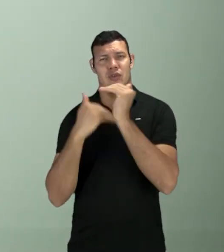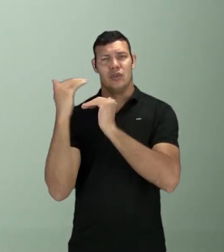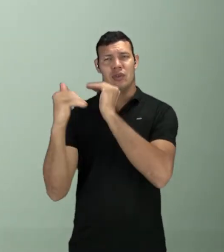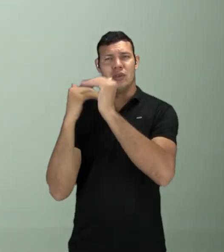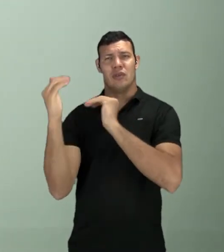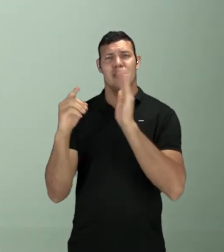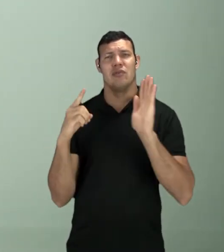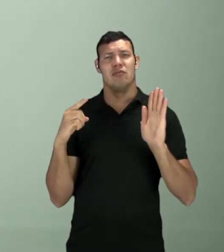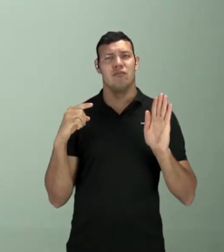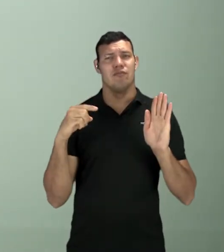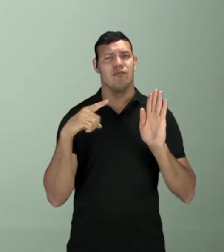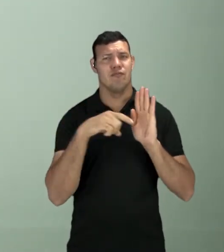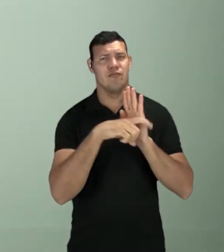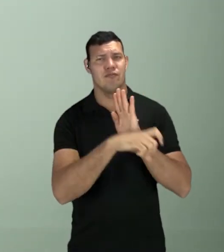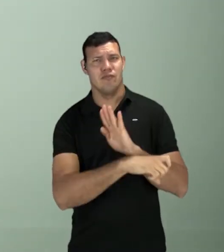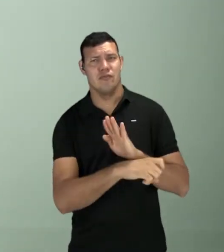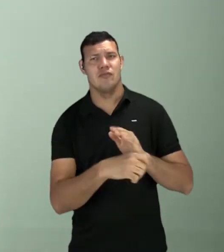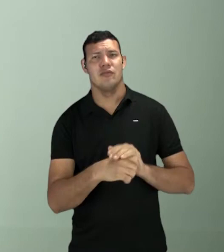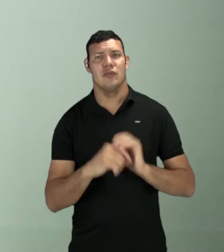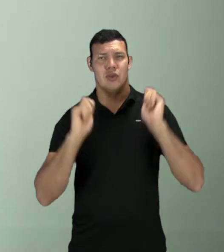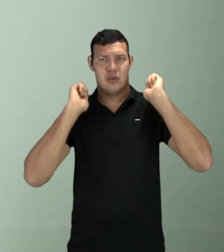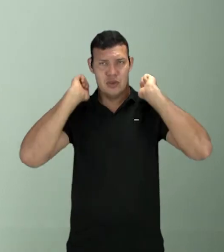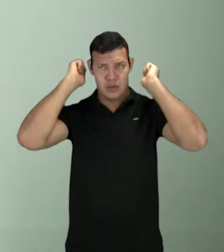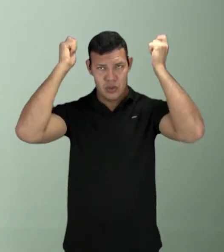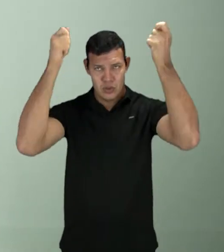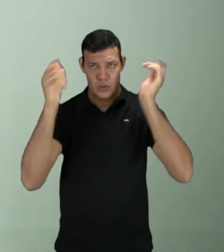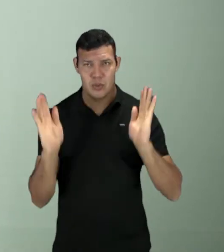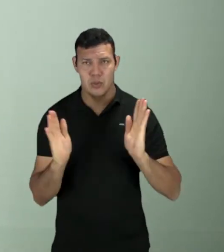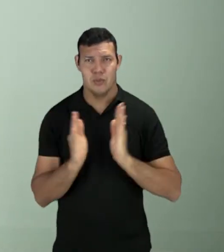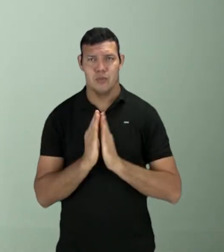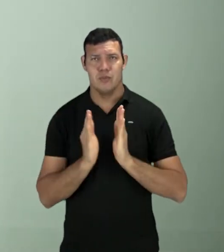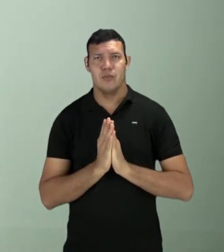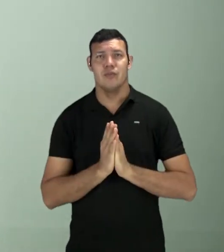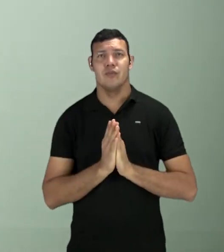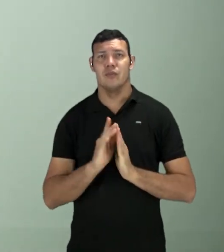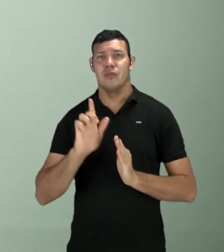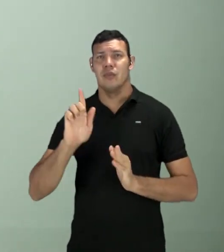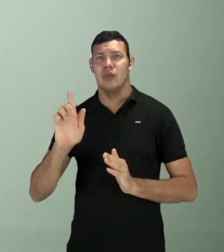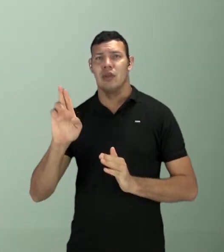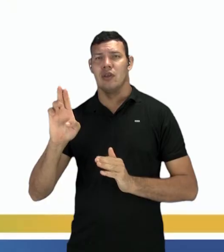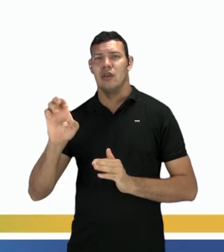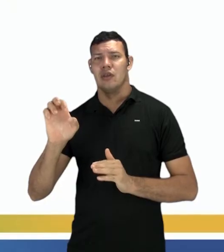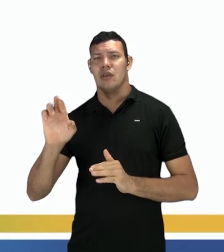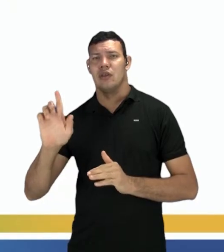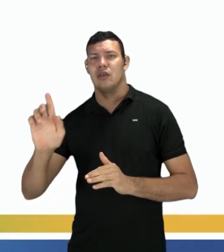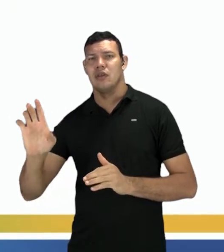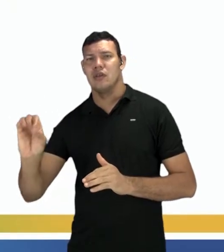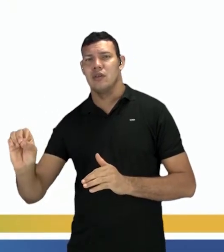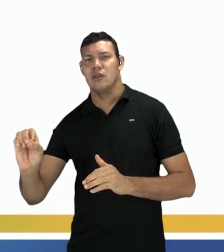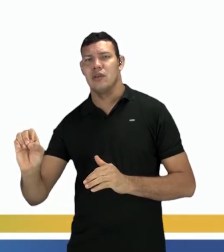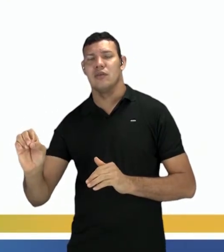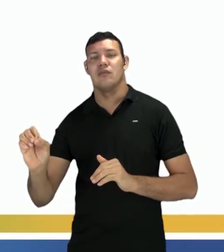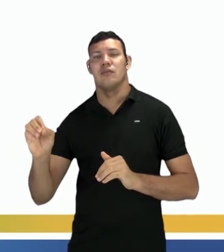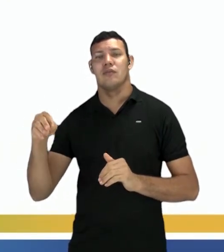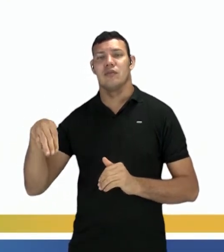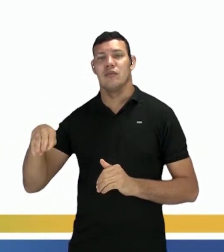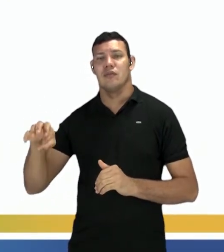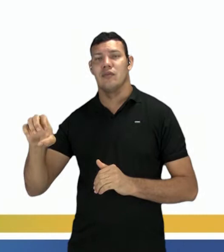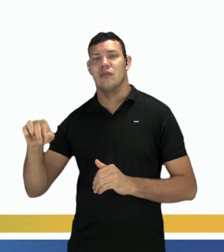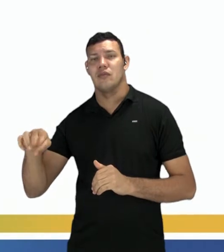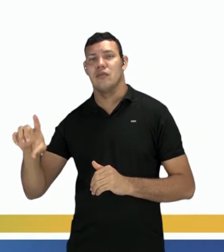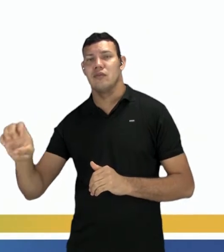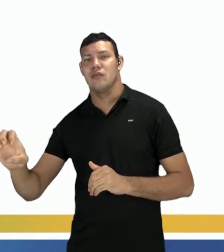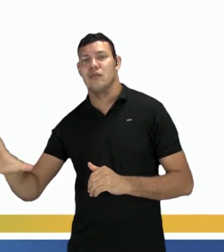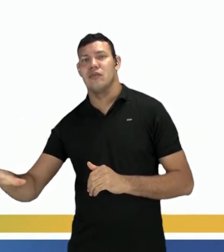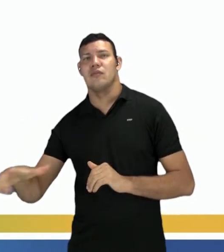na genética, o monge austríaco Gregor Mendel, que dá passos iniciais no estudo da genética.